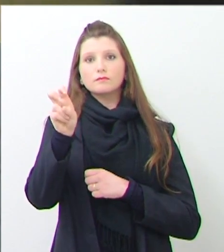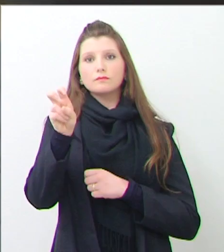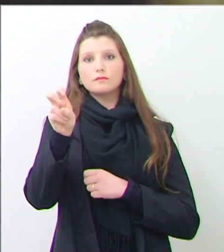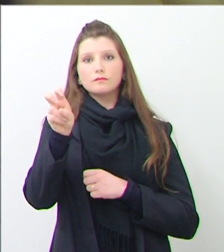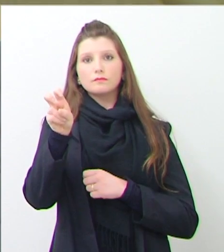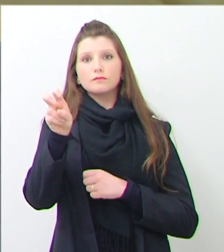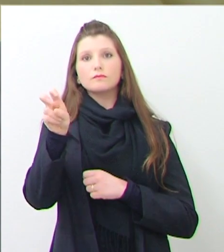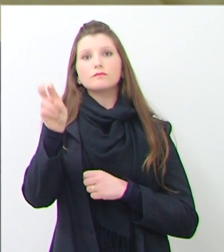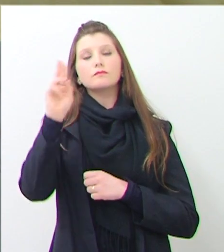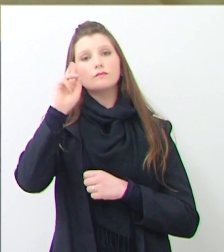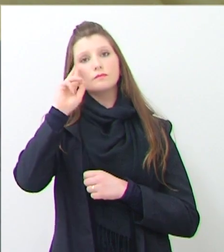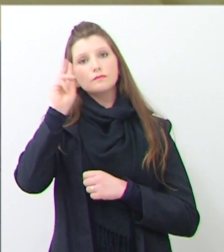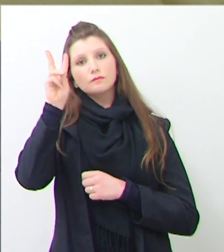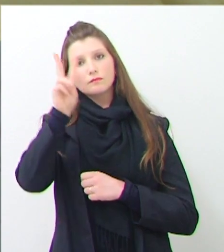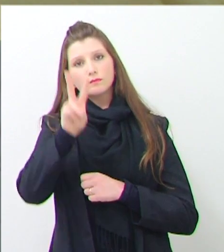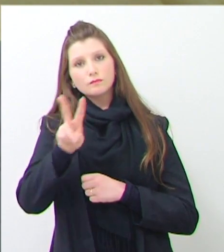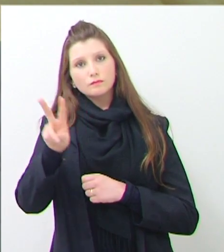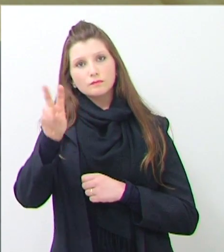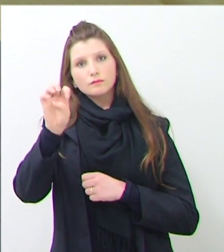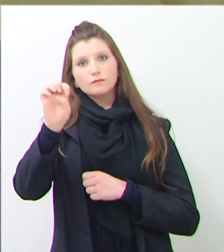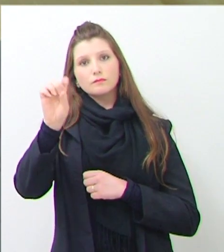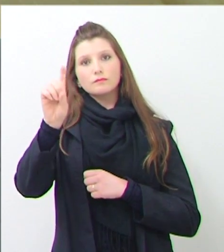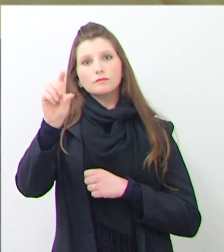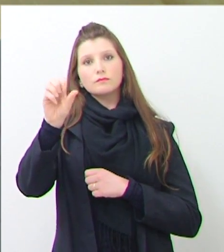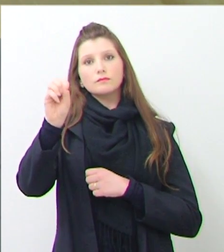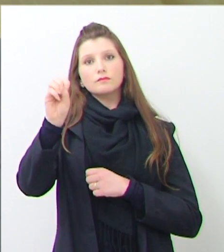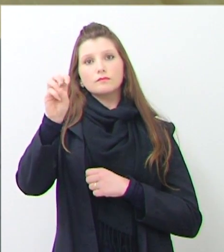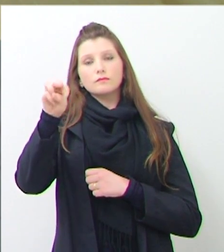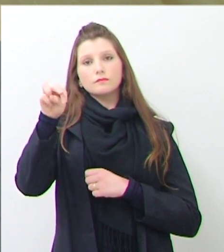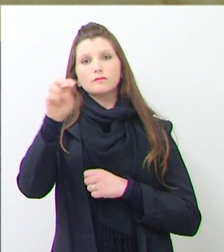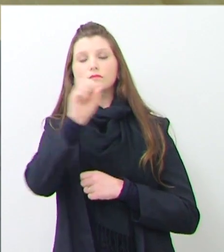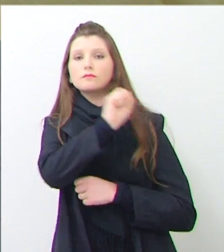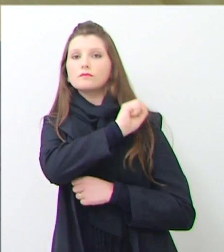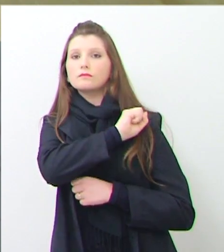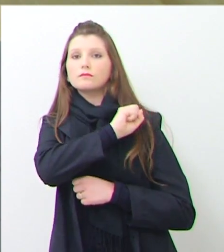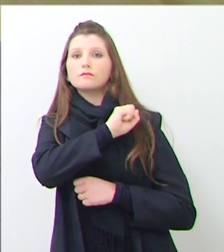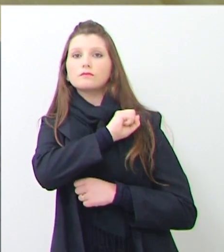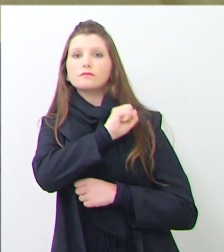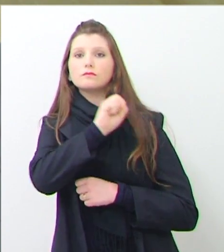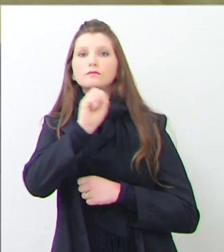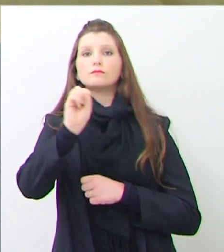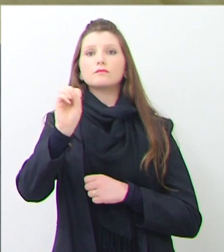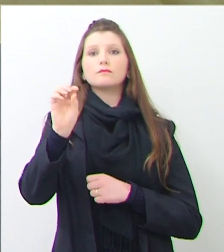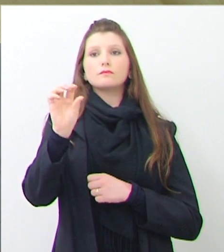495/2015, de autoria do vereador Edson Aurélio. Indicação número